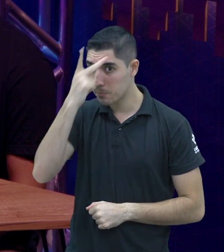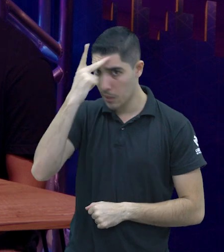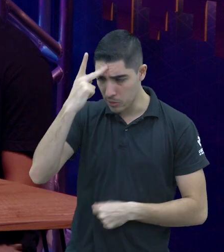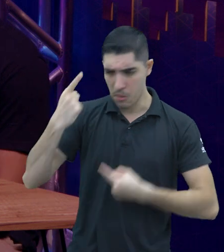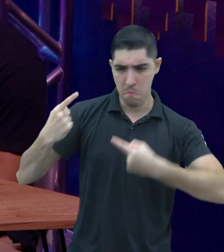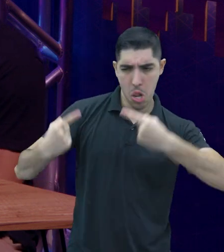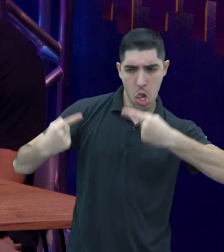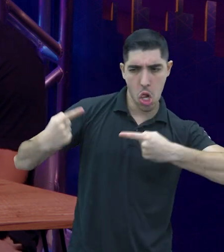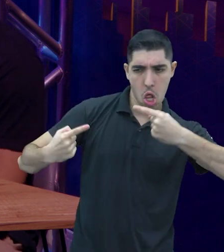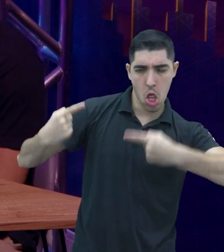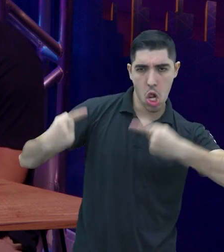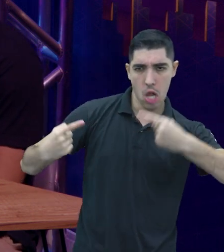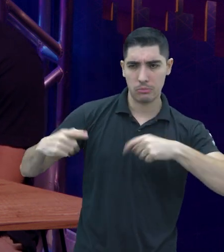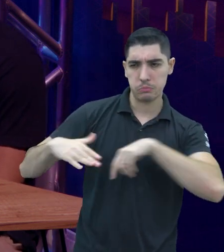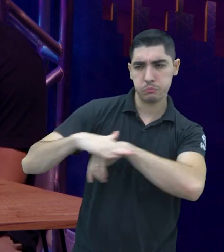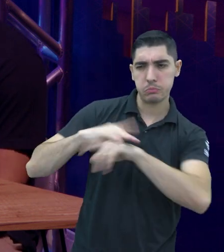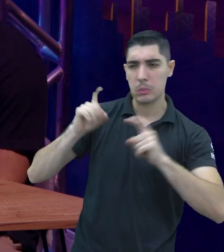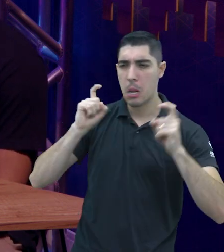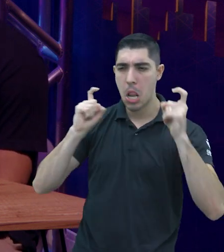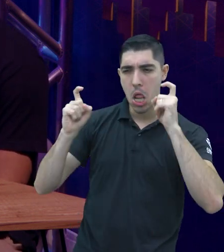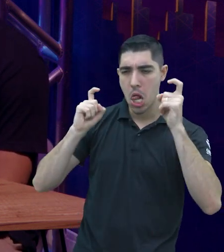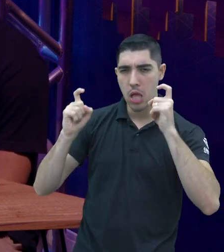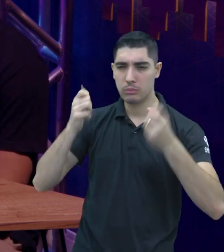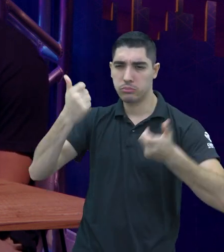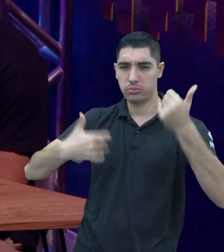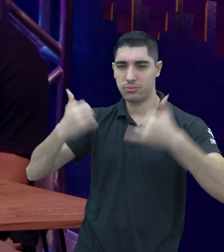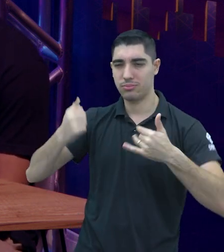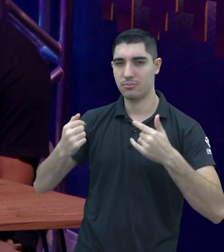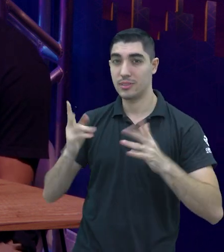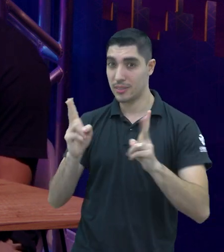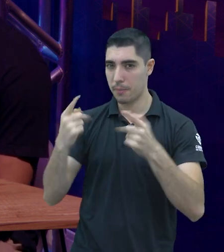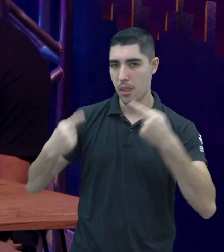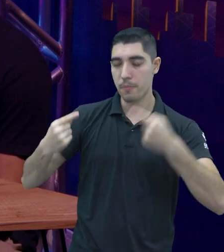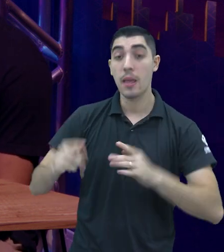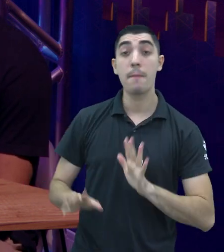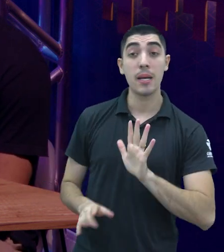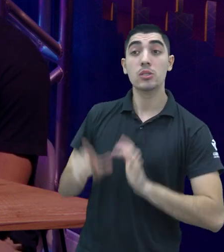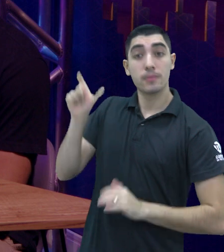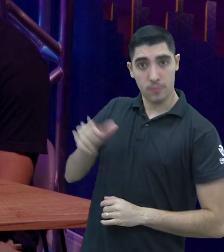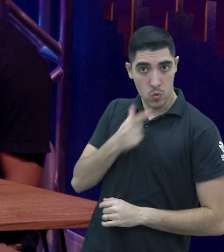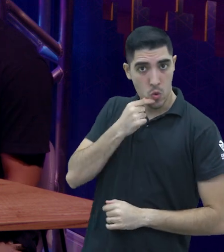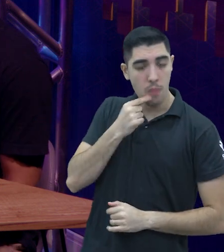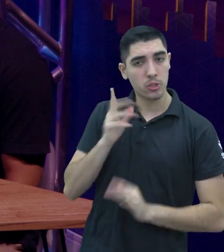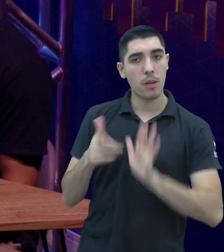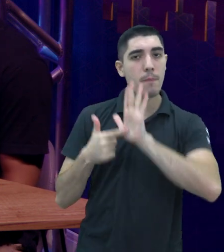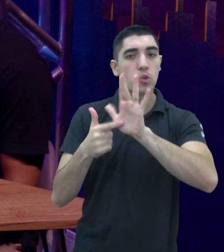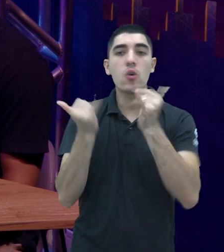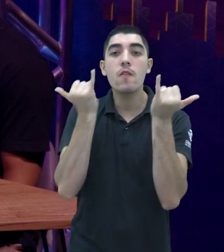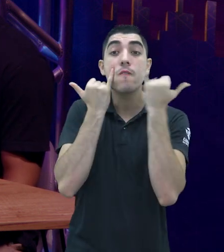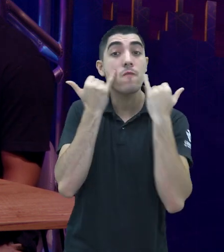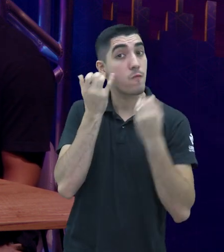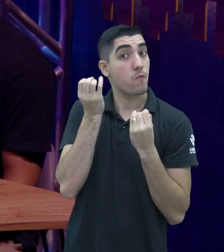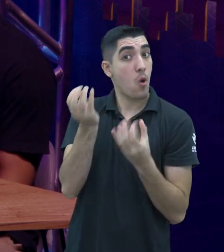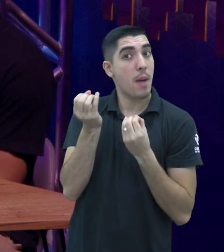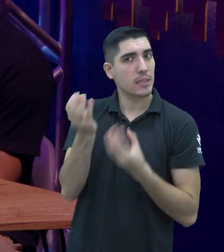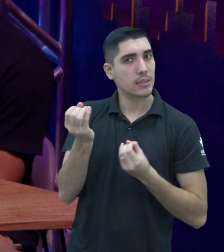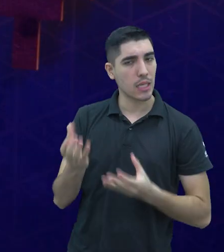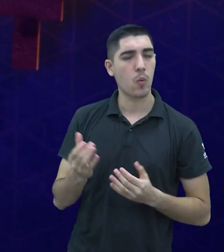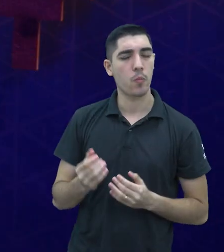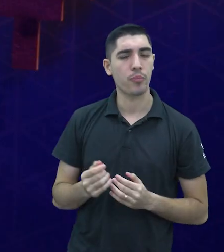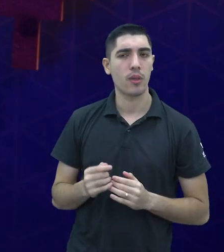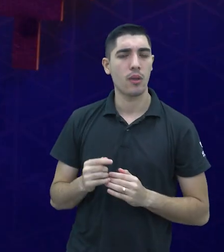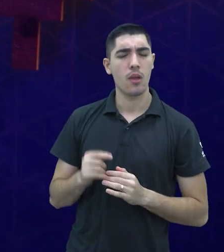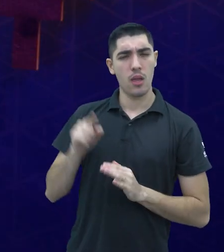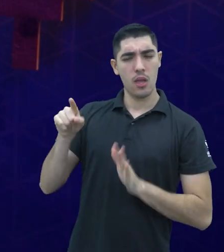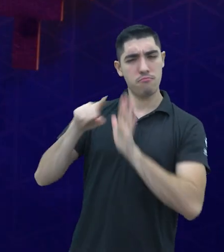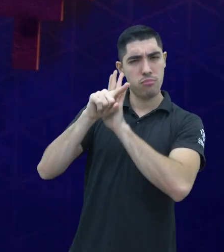aqui no Brasil, né? Vez ou outra a gente volta essa discussão política para cá, mas ele fez um levantamento de alguns dados,